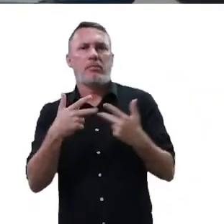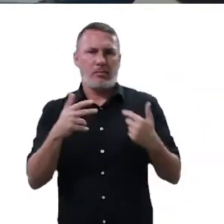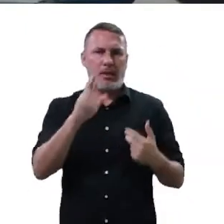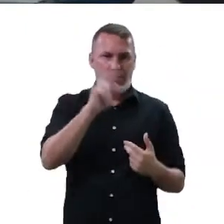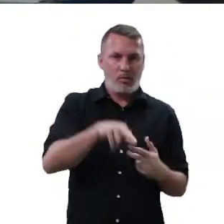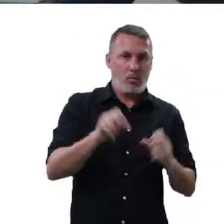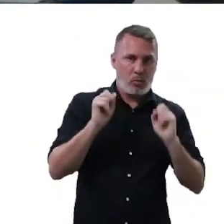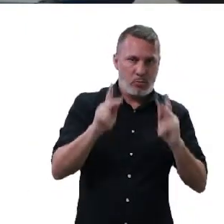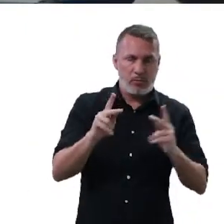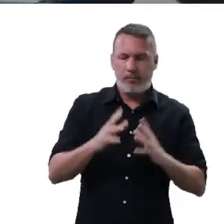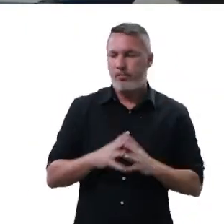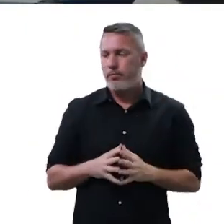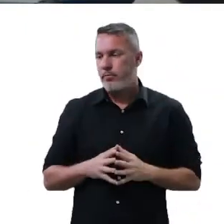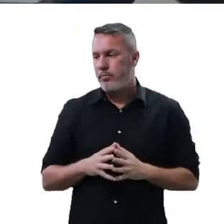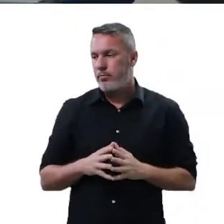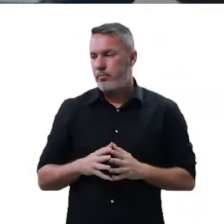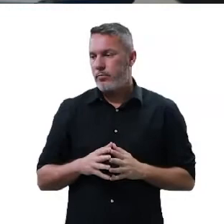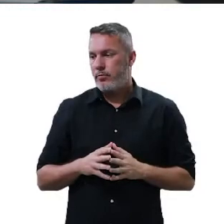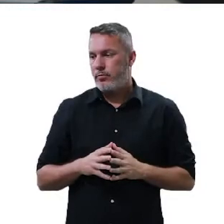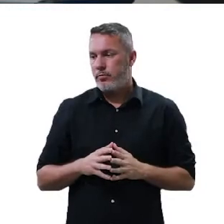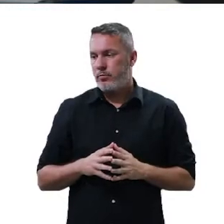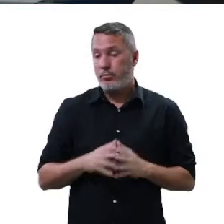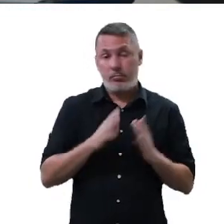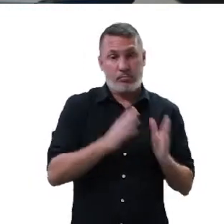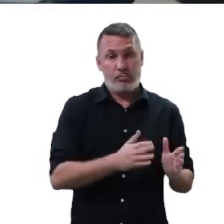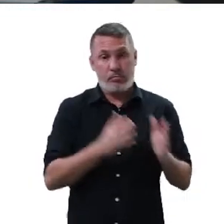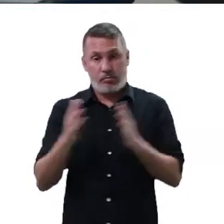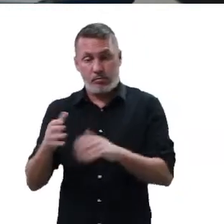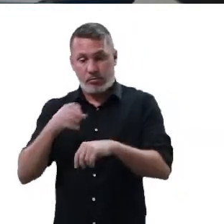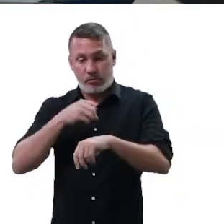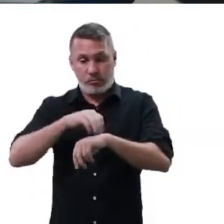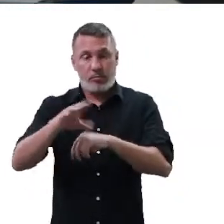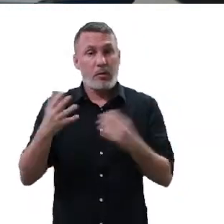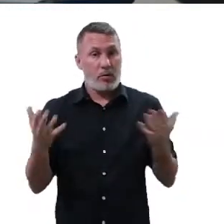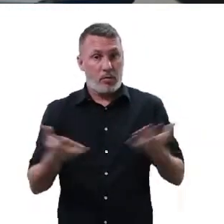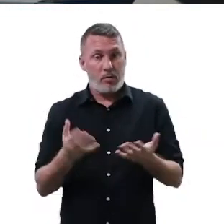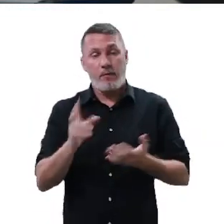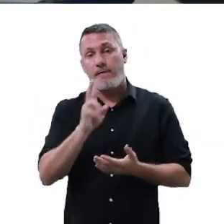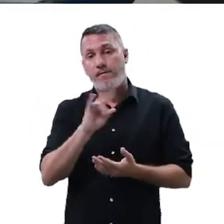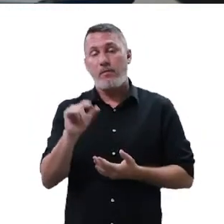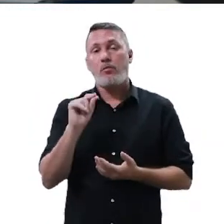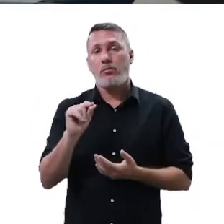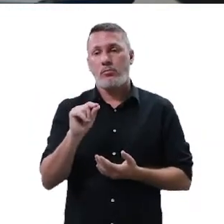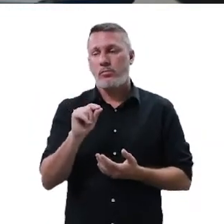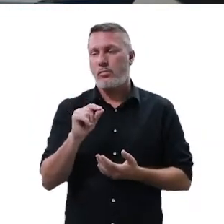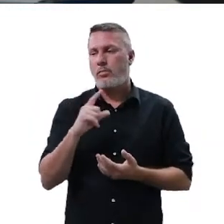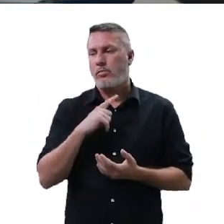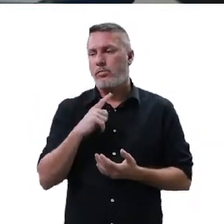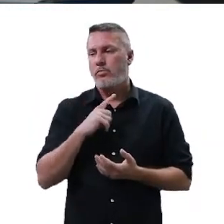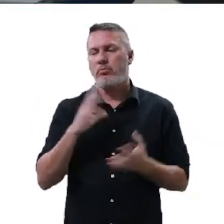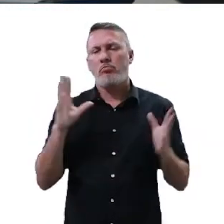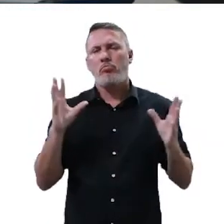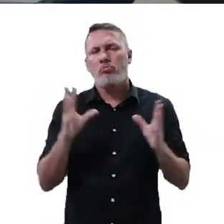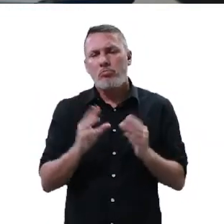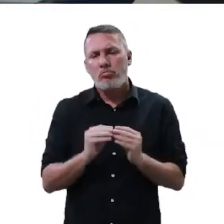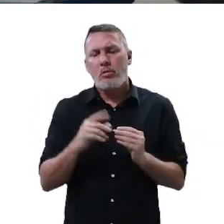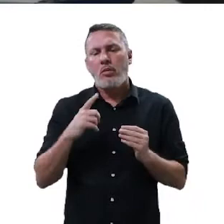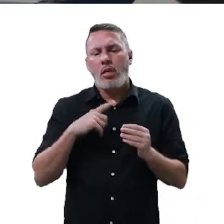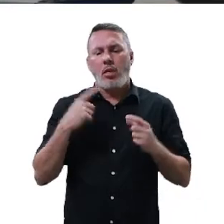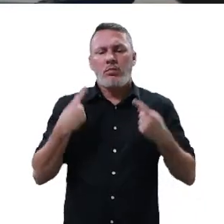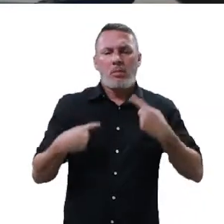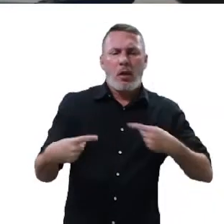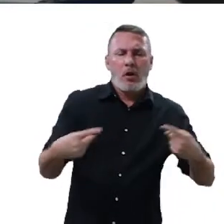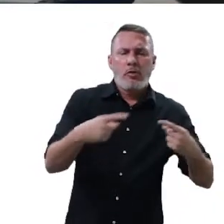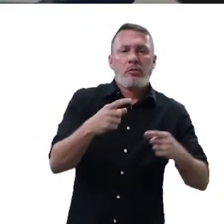estudo. Beleza? Nós vamos ficar aqui, então, agora, nesse momento, com um